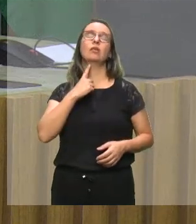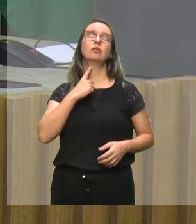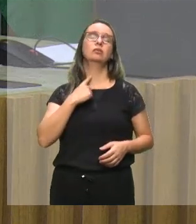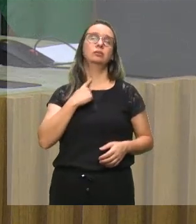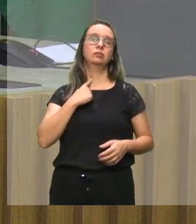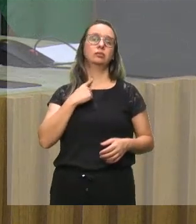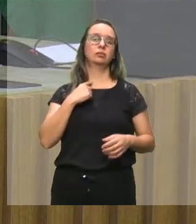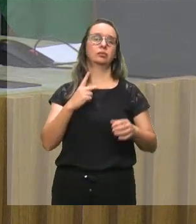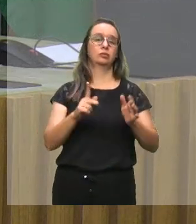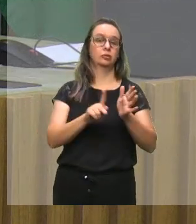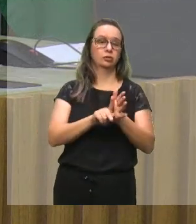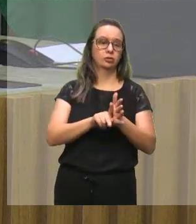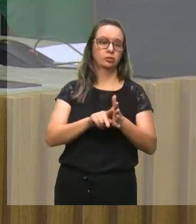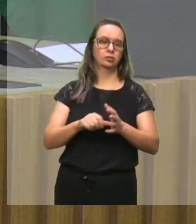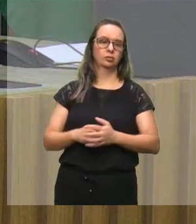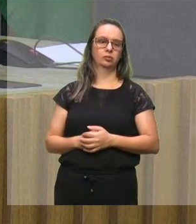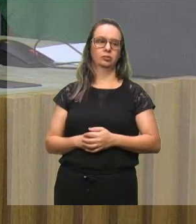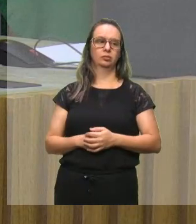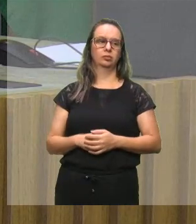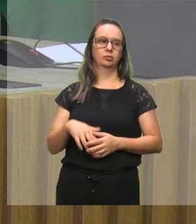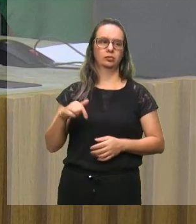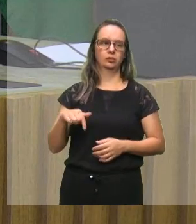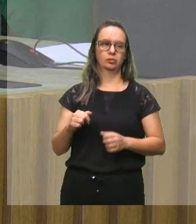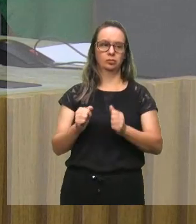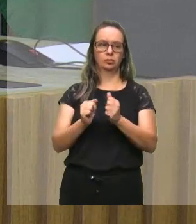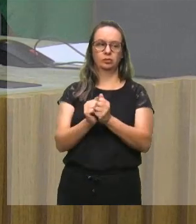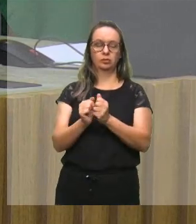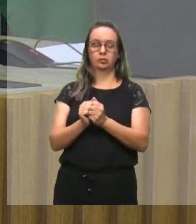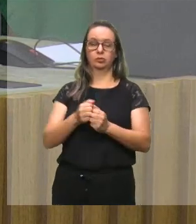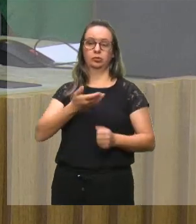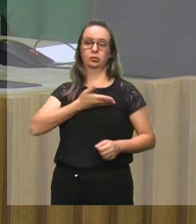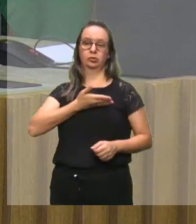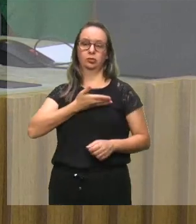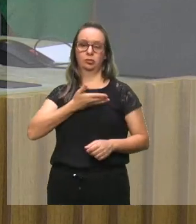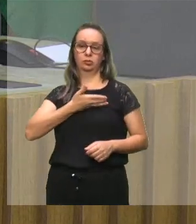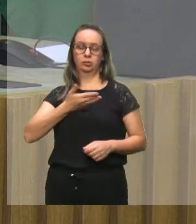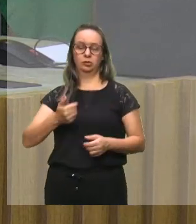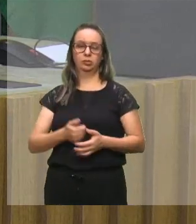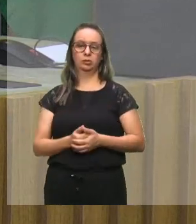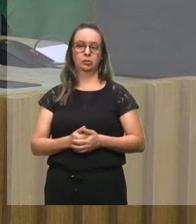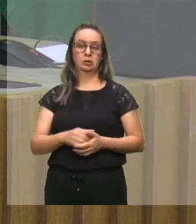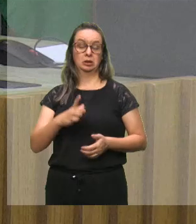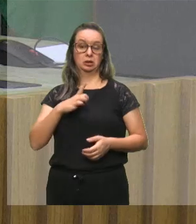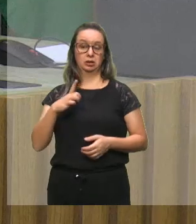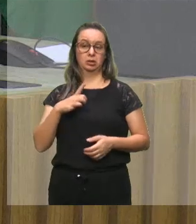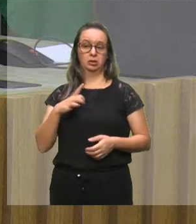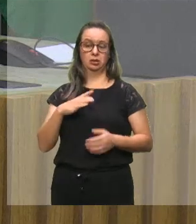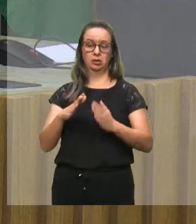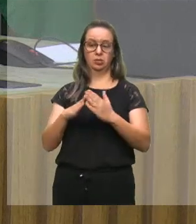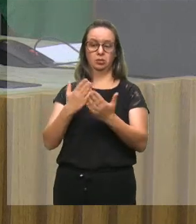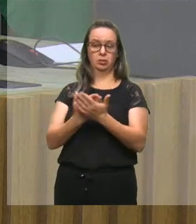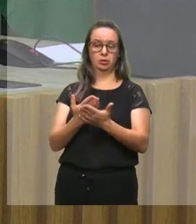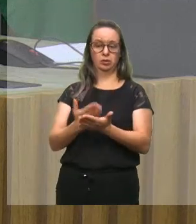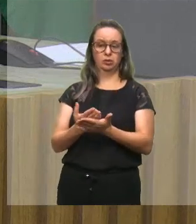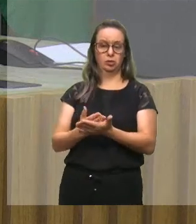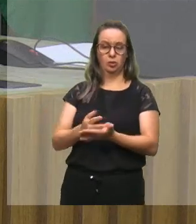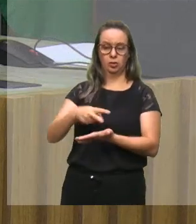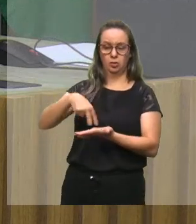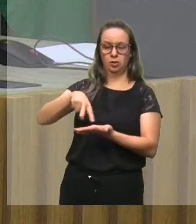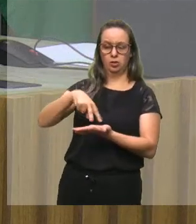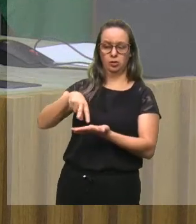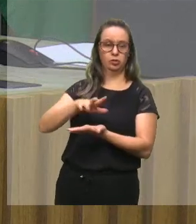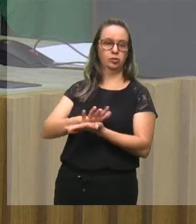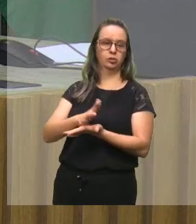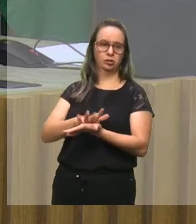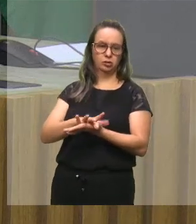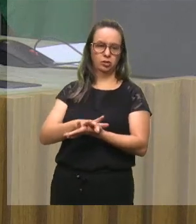hoje, estamos aqui com os companheiros da Escola de Samba, que há 45 anos existem e resistem aqui nesse município.